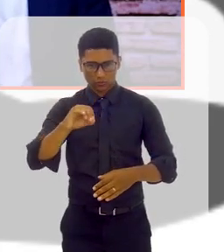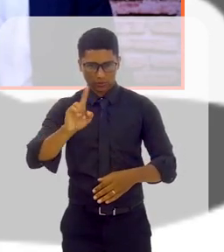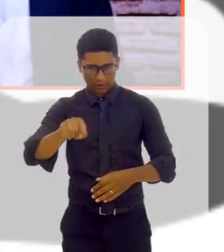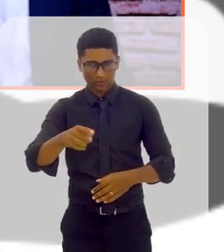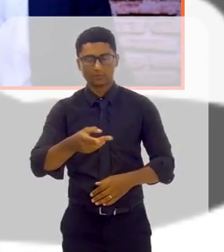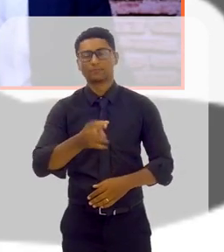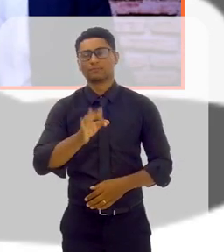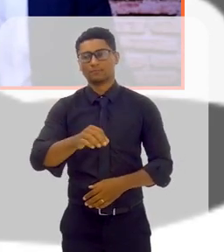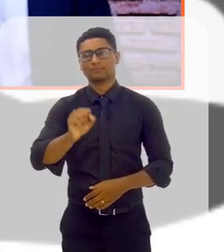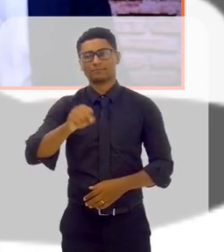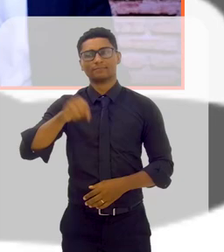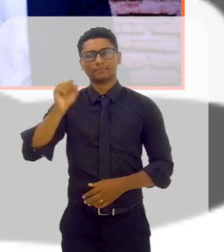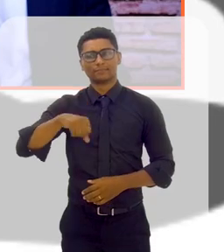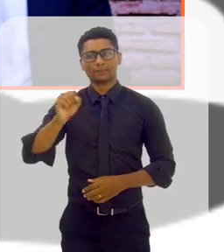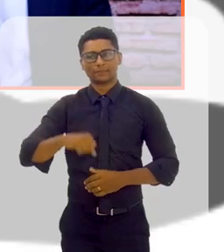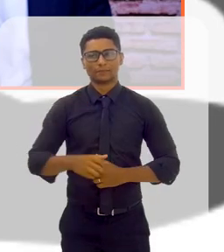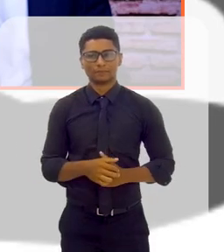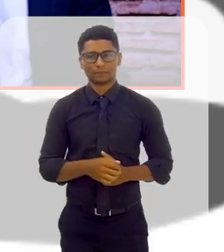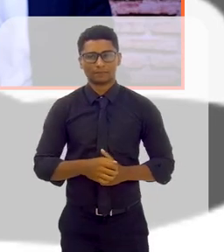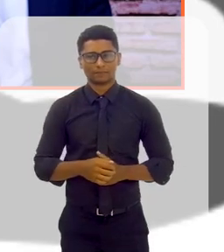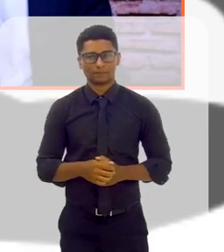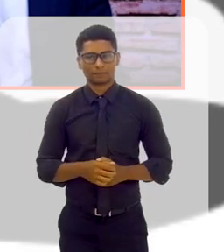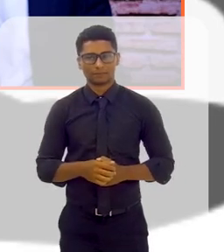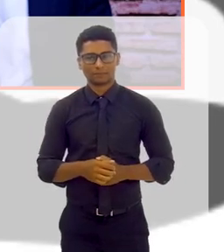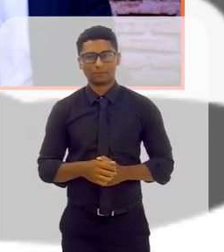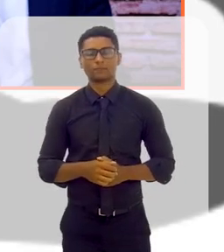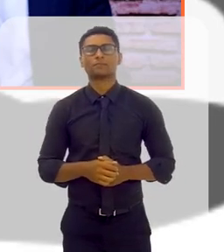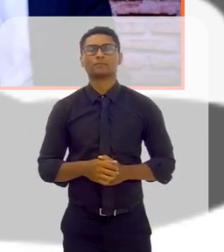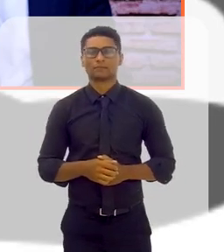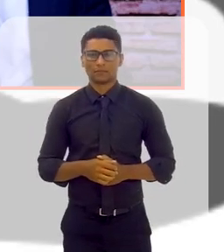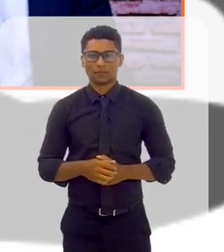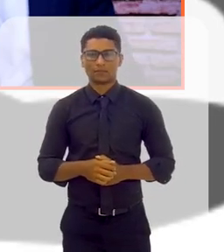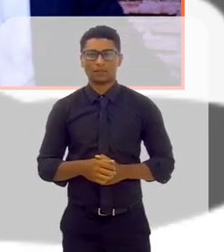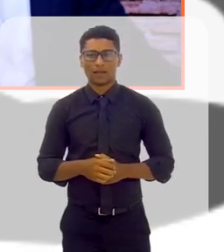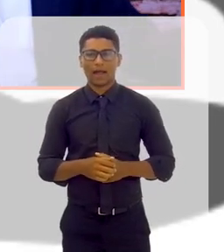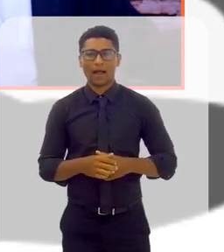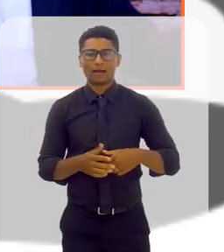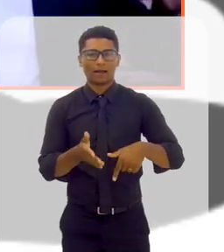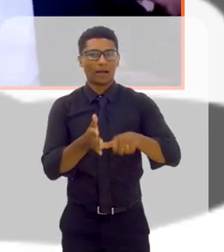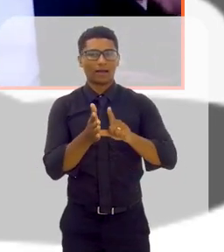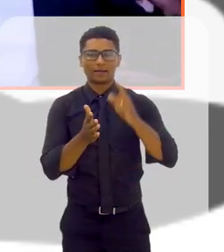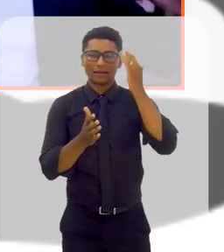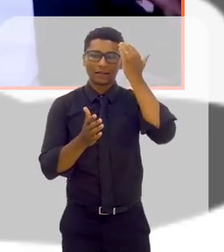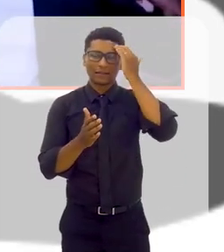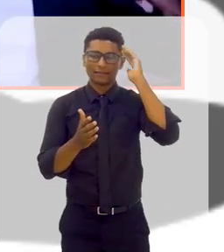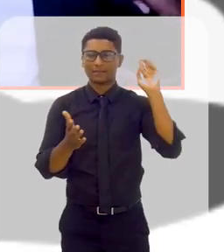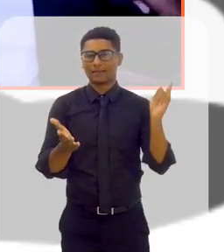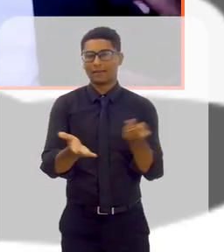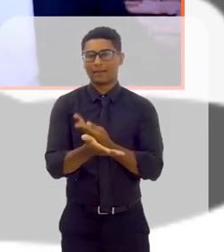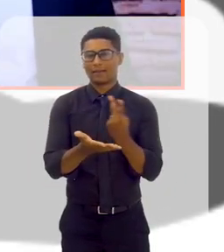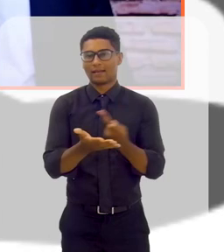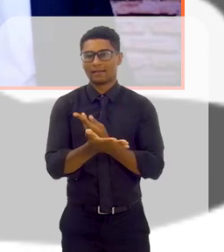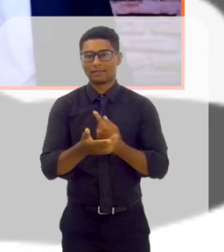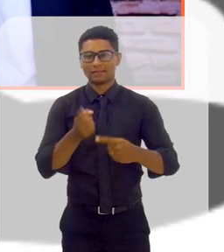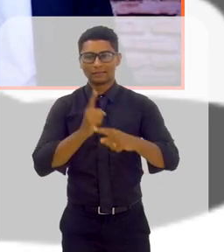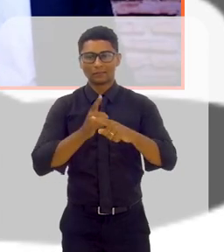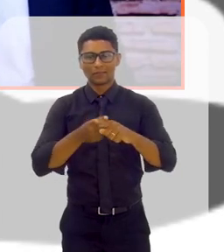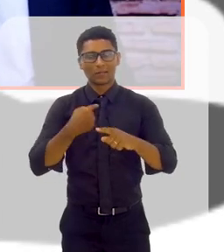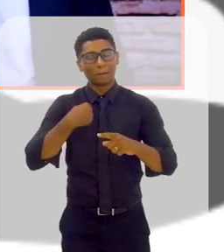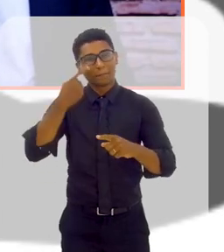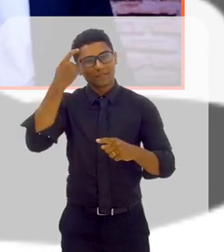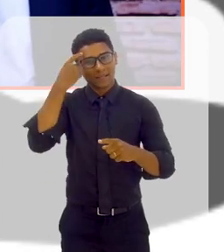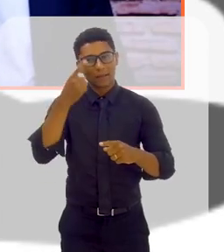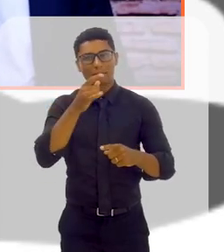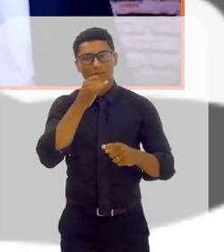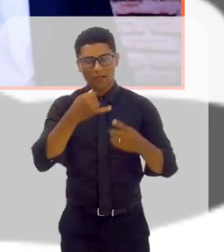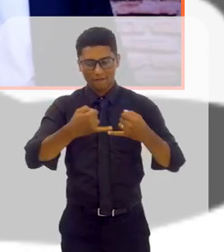deixa de funcionar ele é um lixo eletrônico Ah então eu havia entendido errado porque eu tinha entendido assim ligar na tomada tem